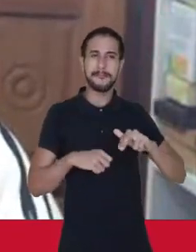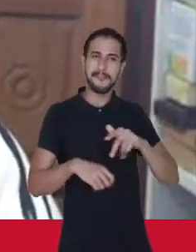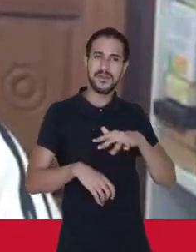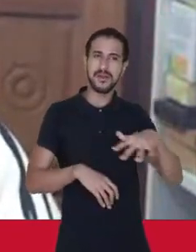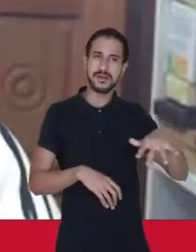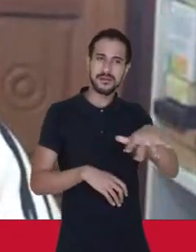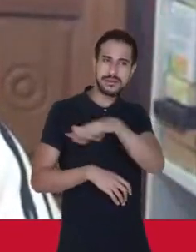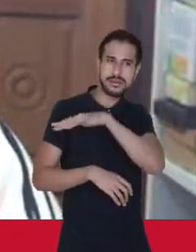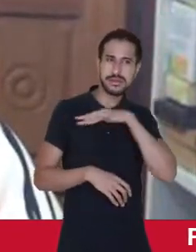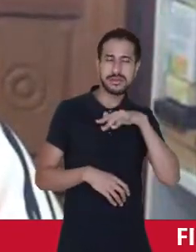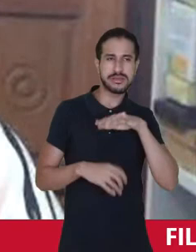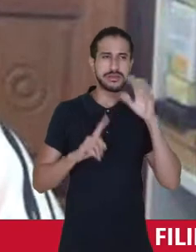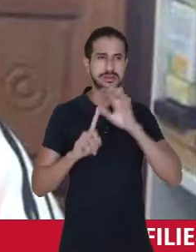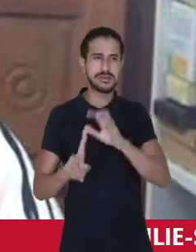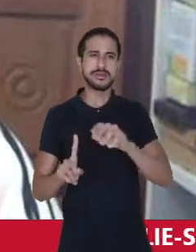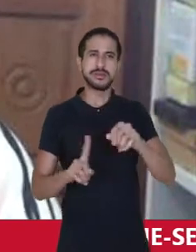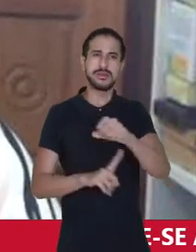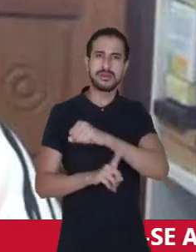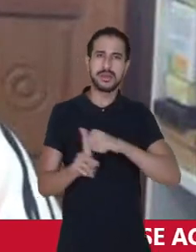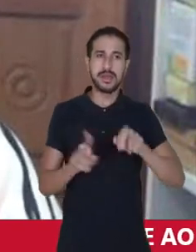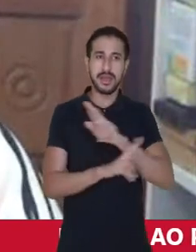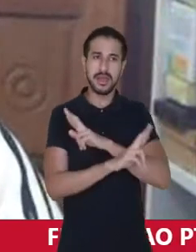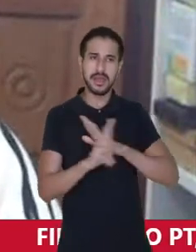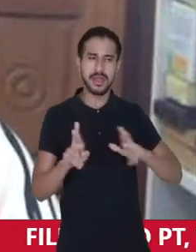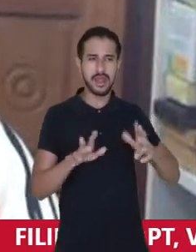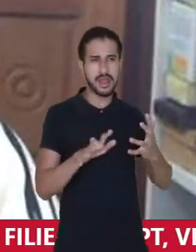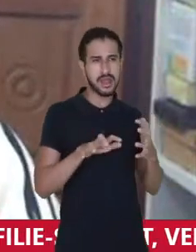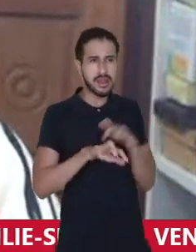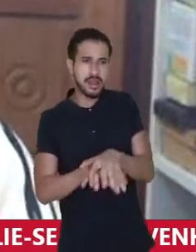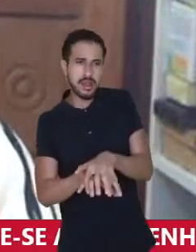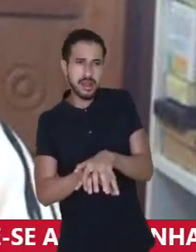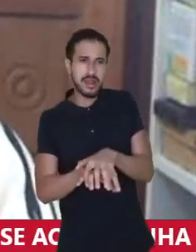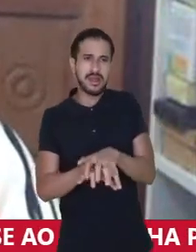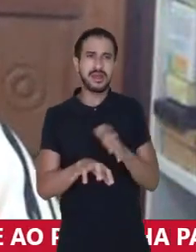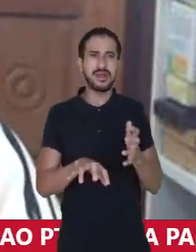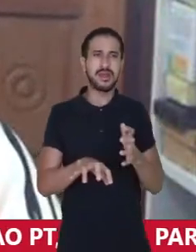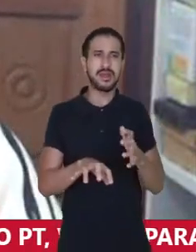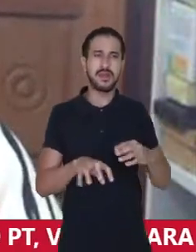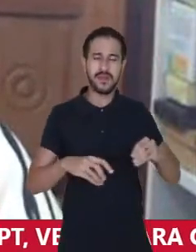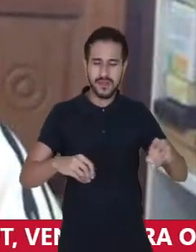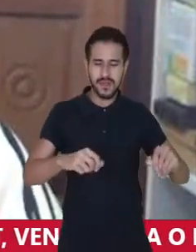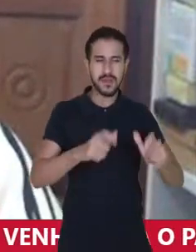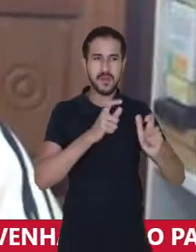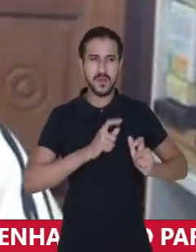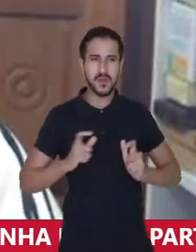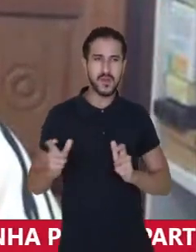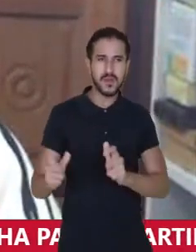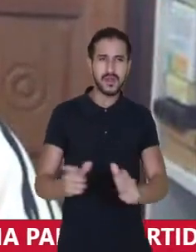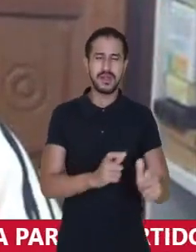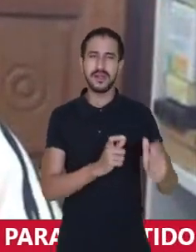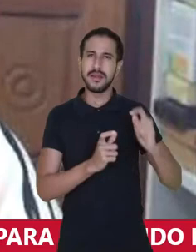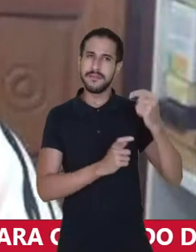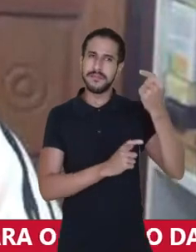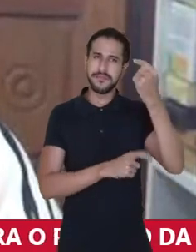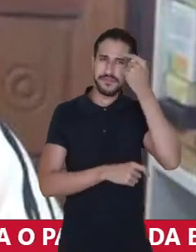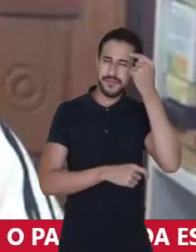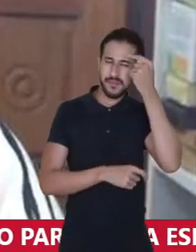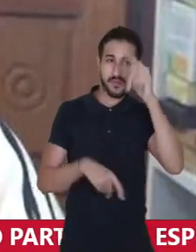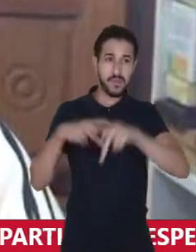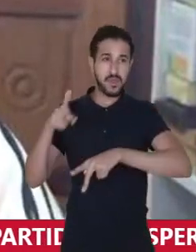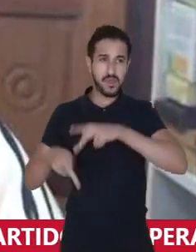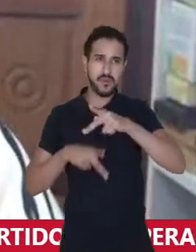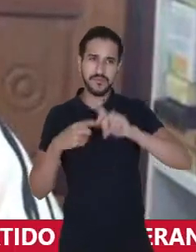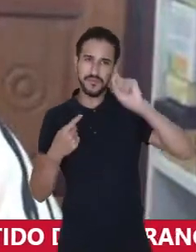nossa sociedade, essa relação colonial, né, com a terra e o território, e pensando os